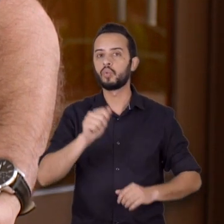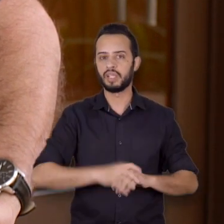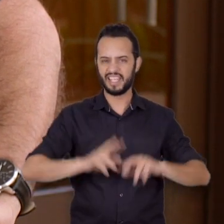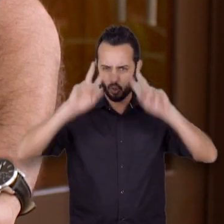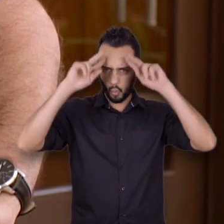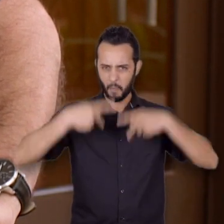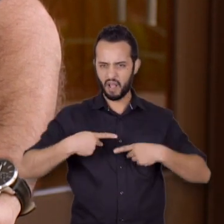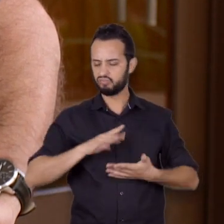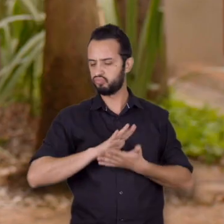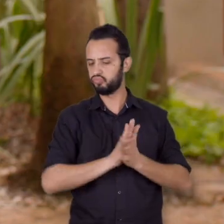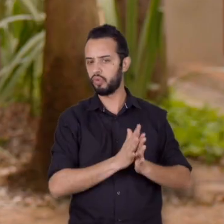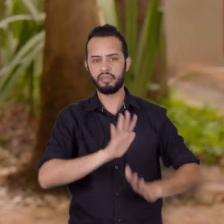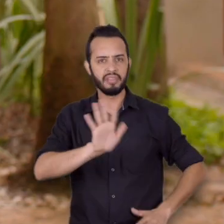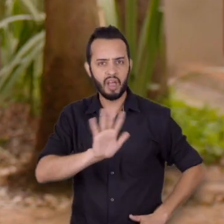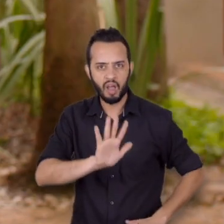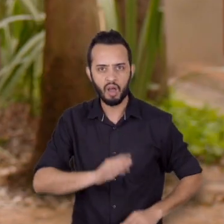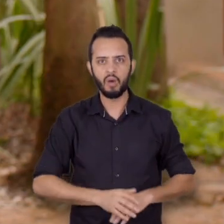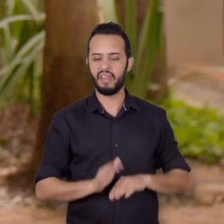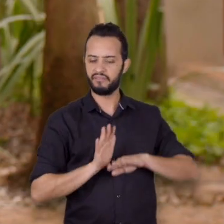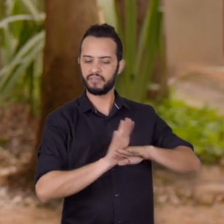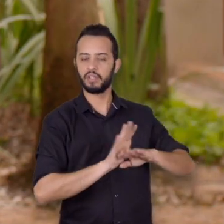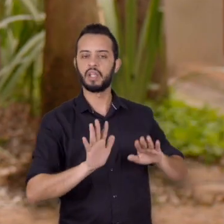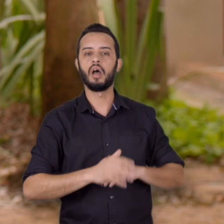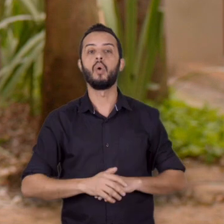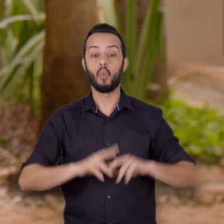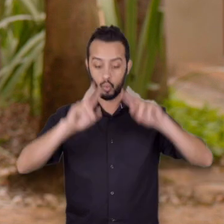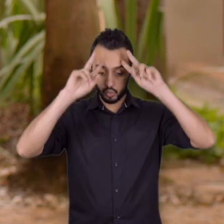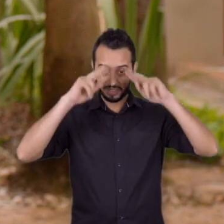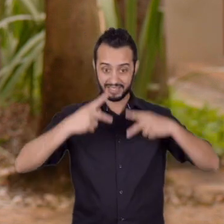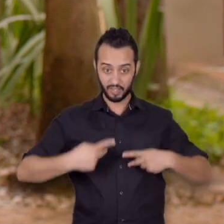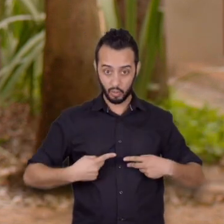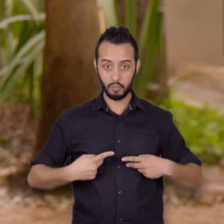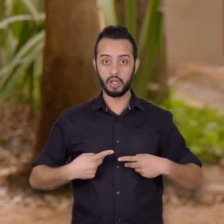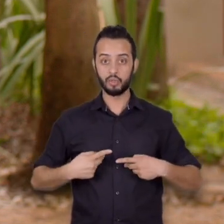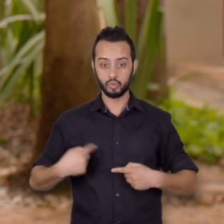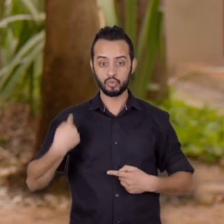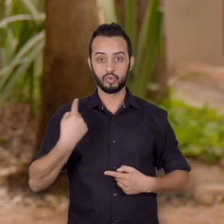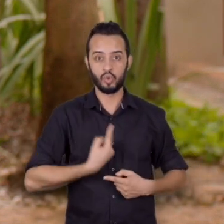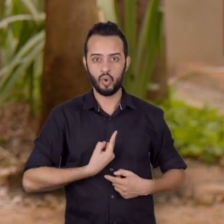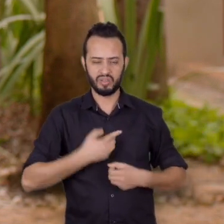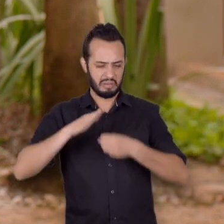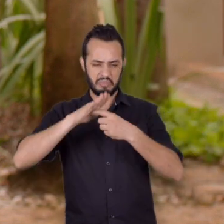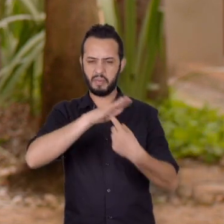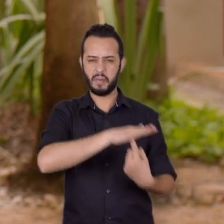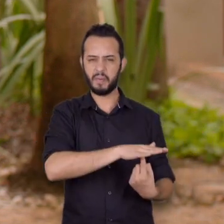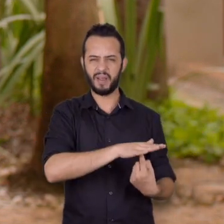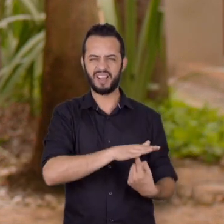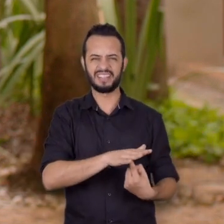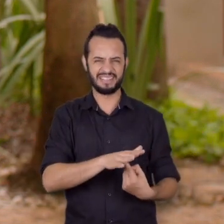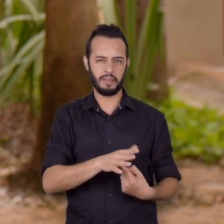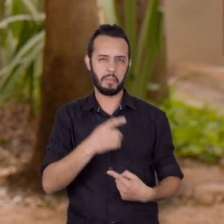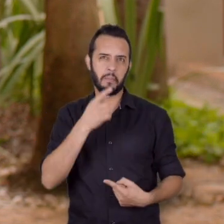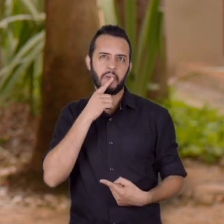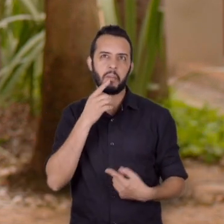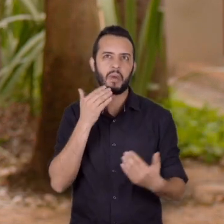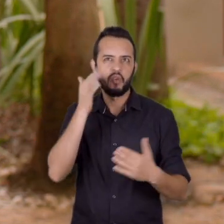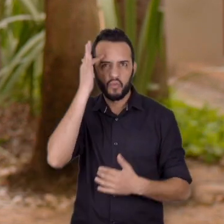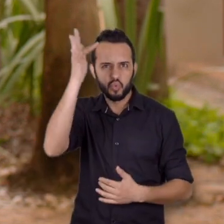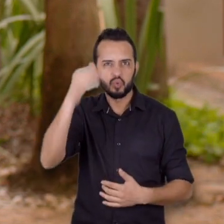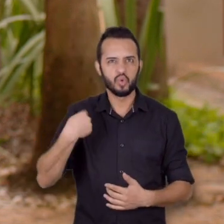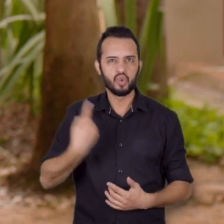ser anti-humano. Isso não é para degradar o ser humano, para que todos nós nos tornemos robôs ou